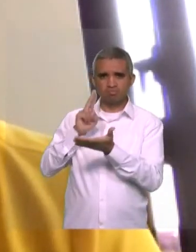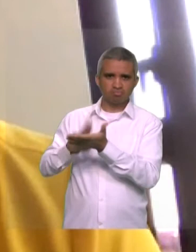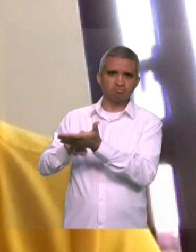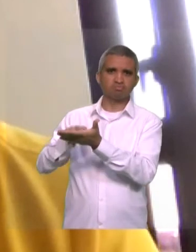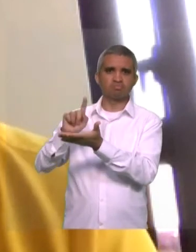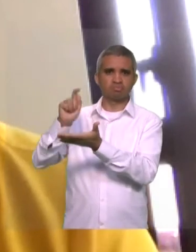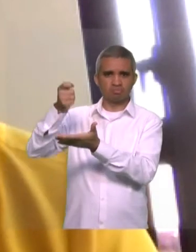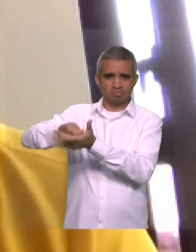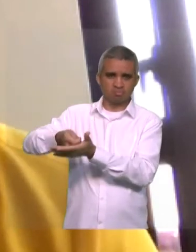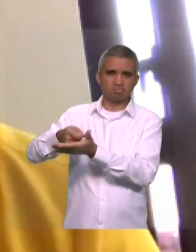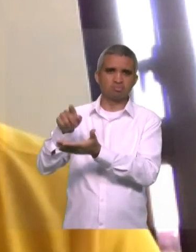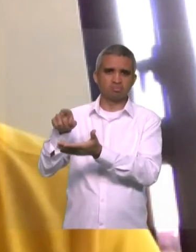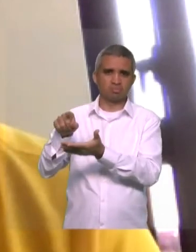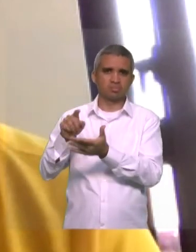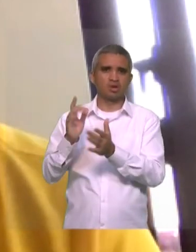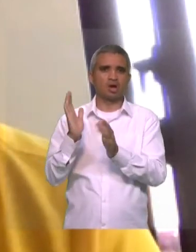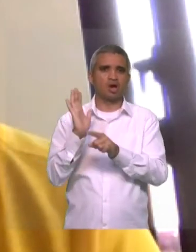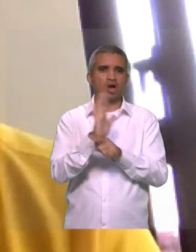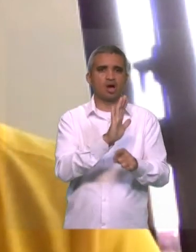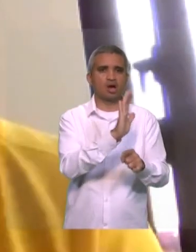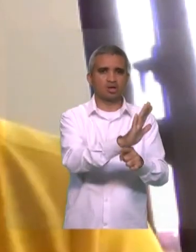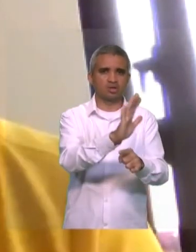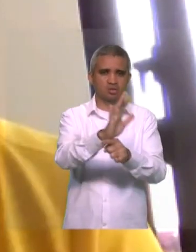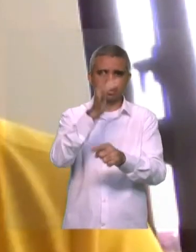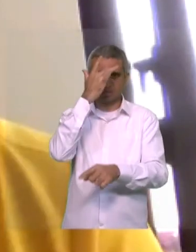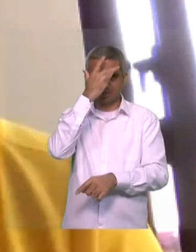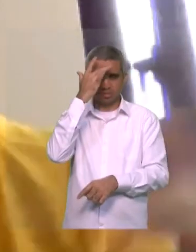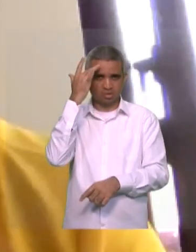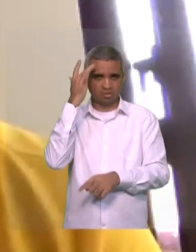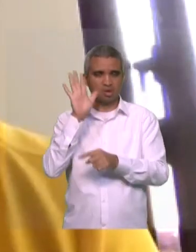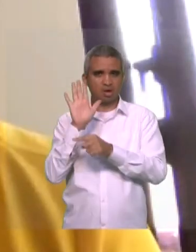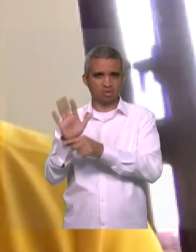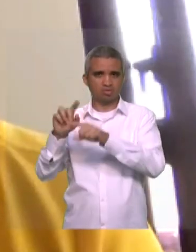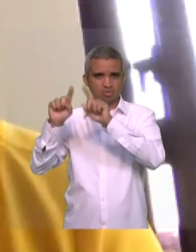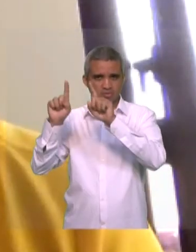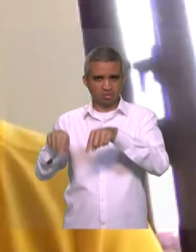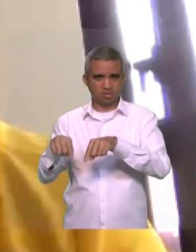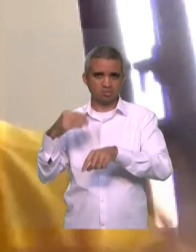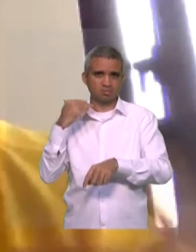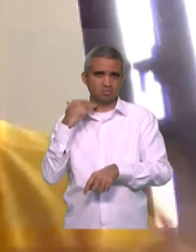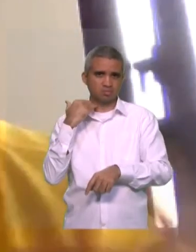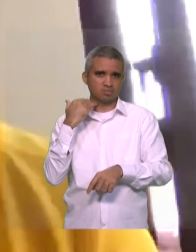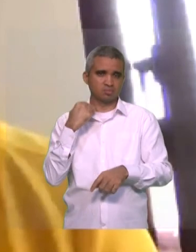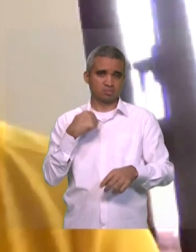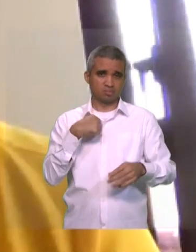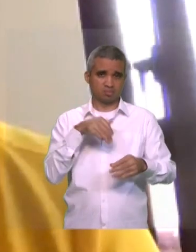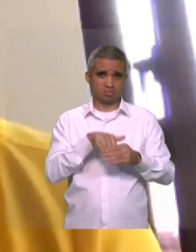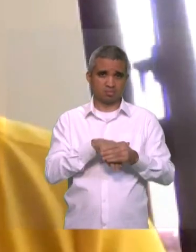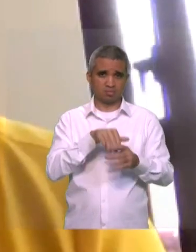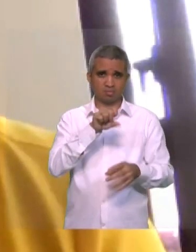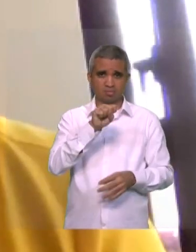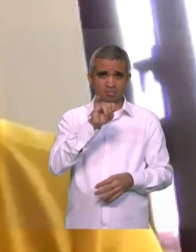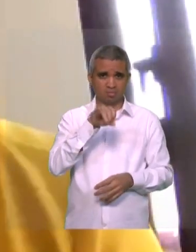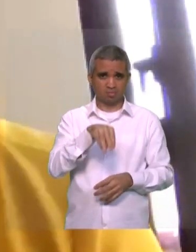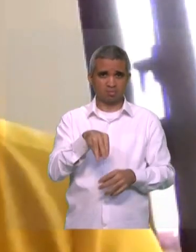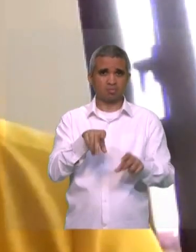cidadãos, dos consumidores e, claro, também dos bancários. Meu voto é favorável, presidente, parabenizo o governo do Estado por essa medida provisória.